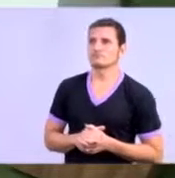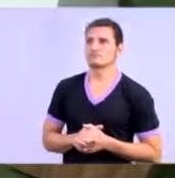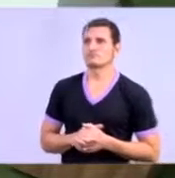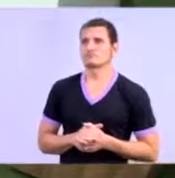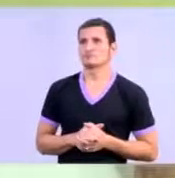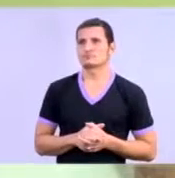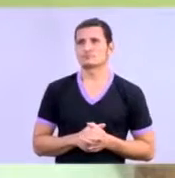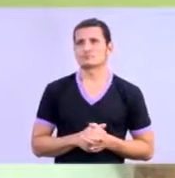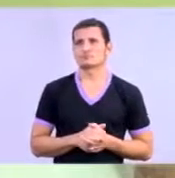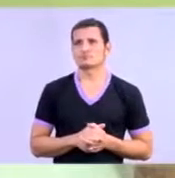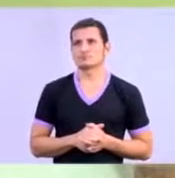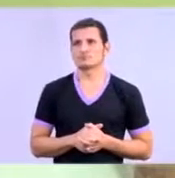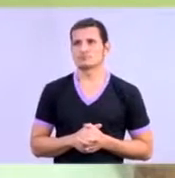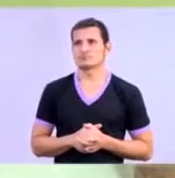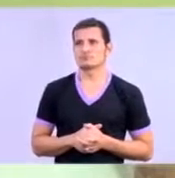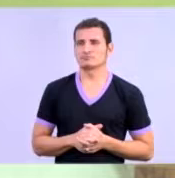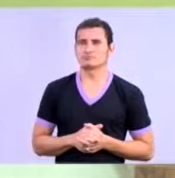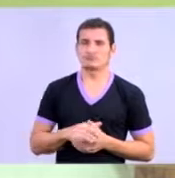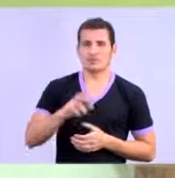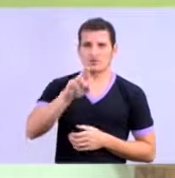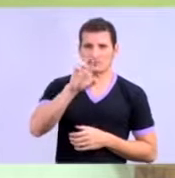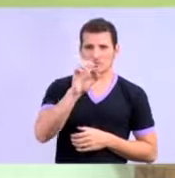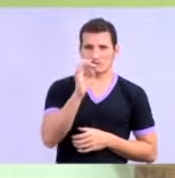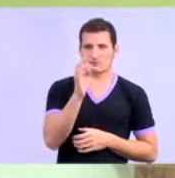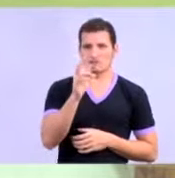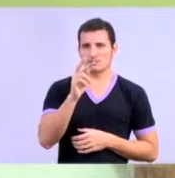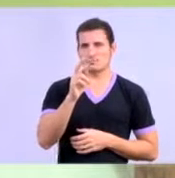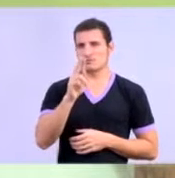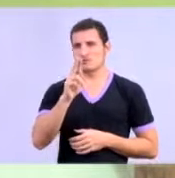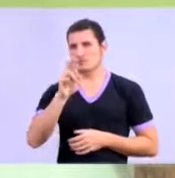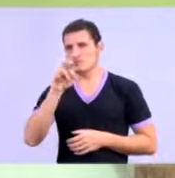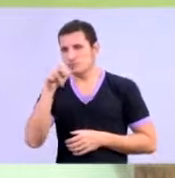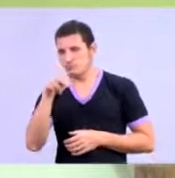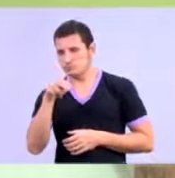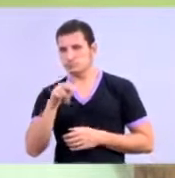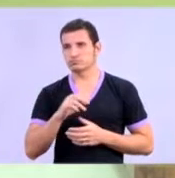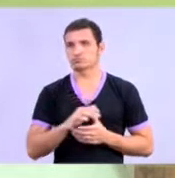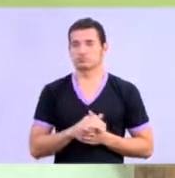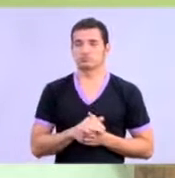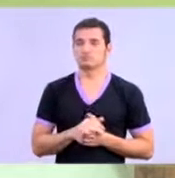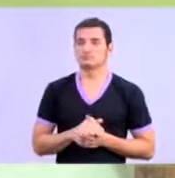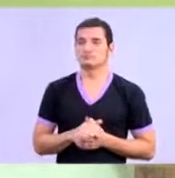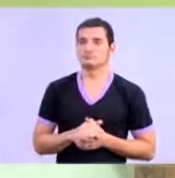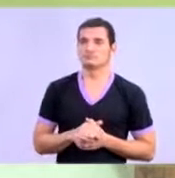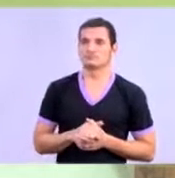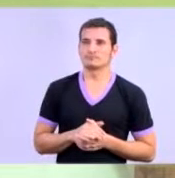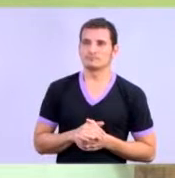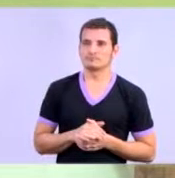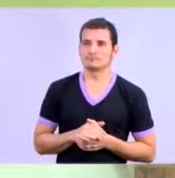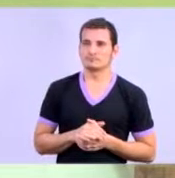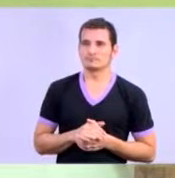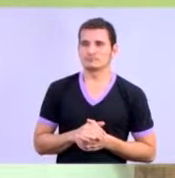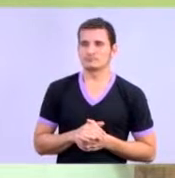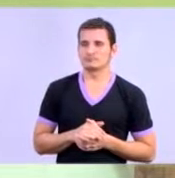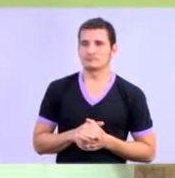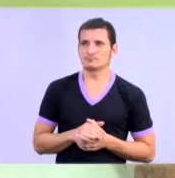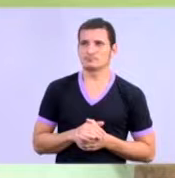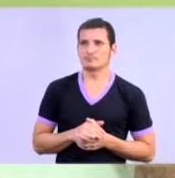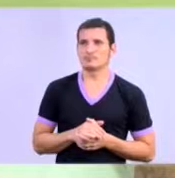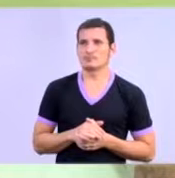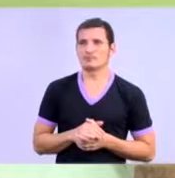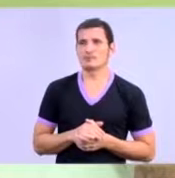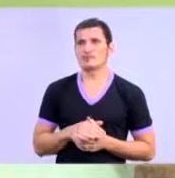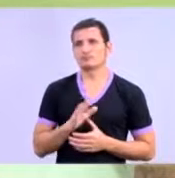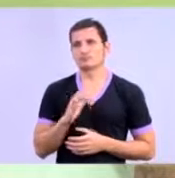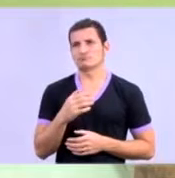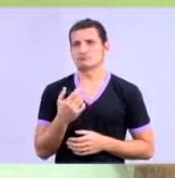Frisando aí a questão do retorno, imagina a situação, bom, como nós temos filhos